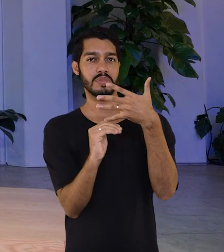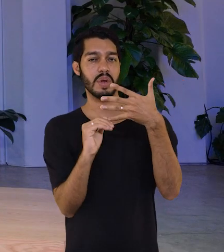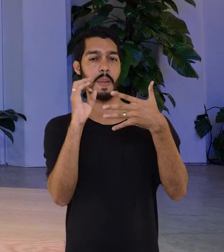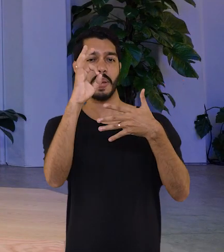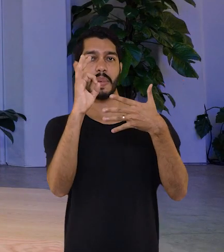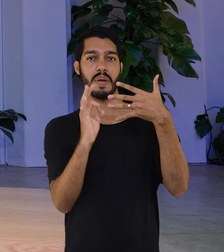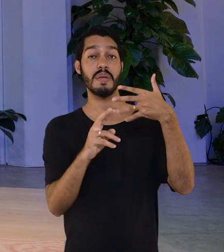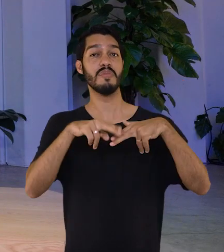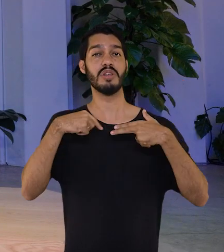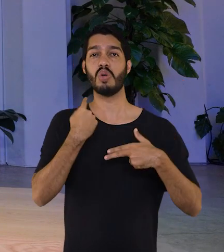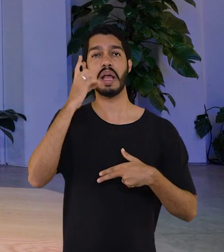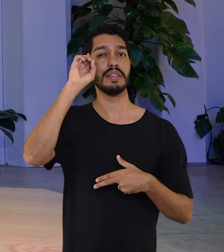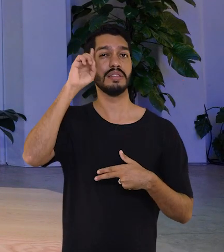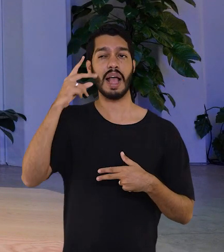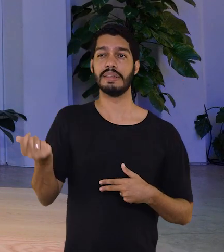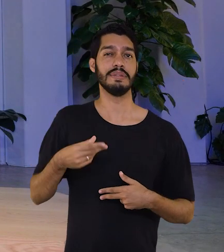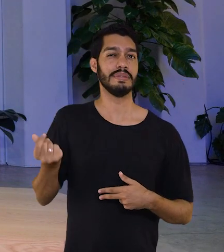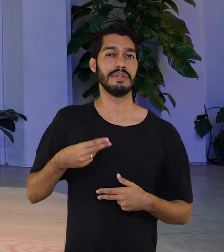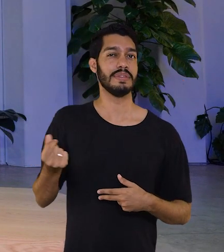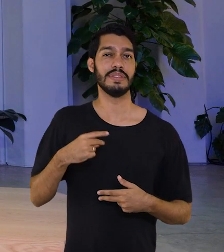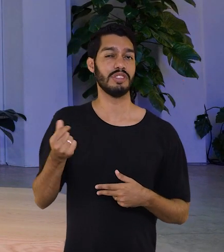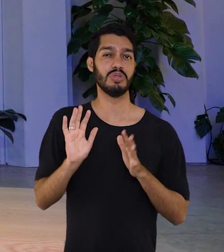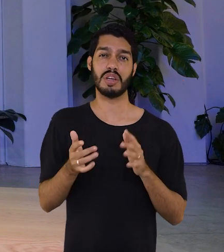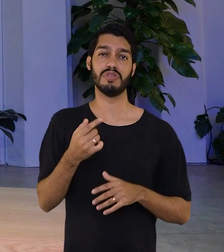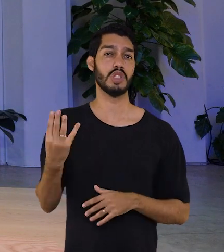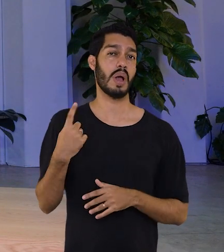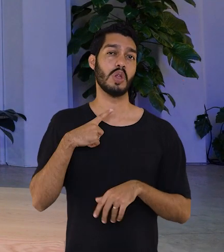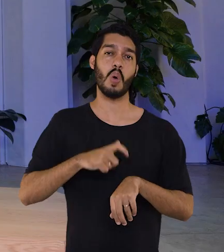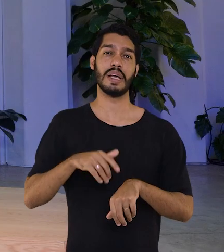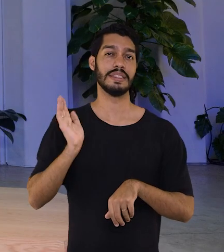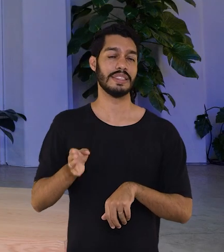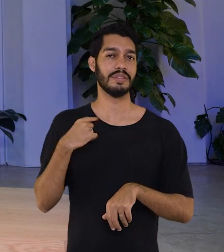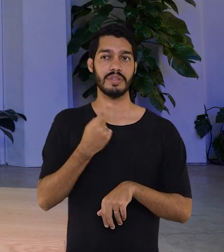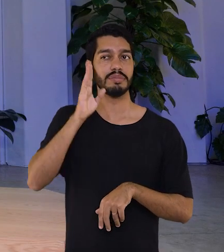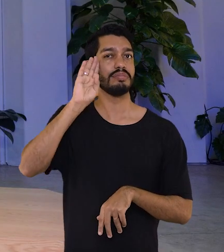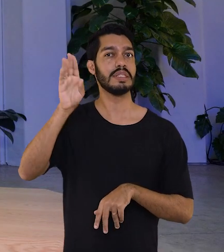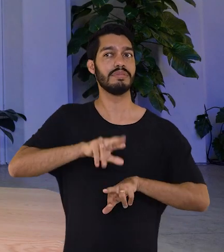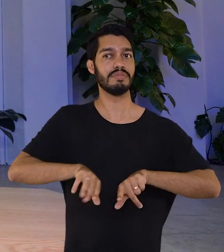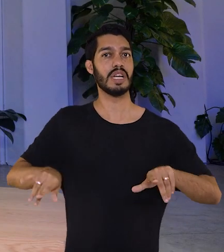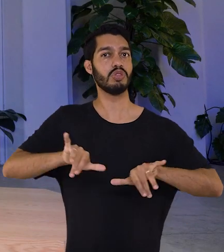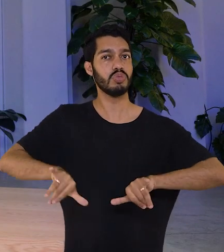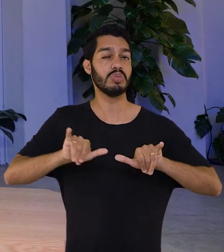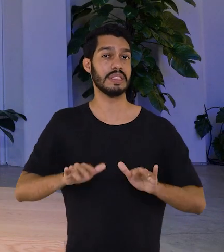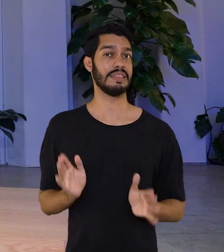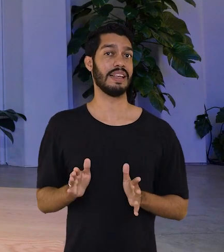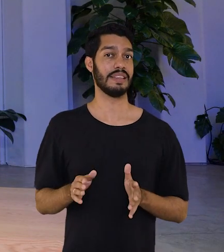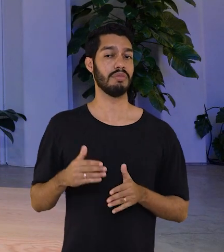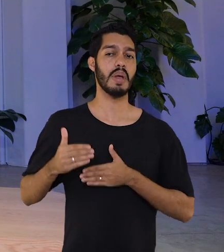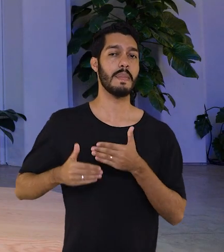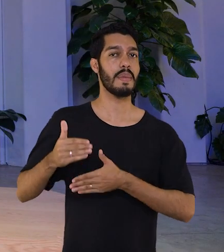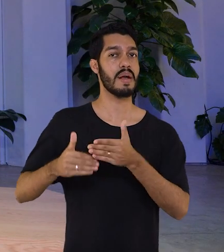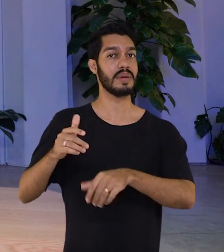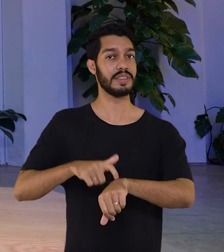resumido, em tópico list, em bullet points, porque o nosso dia é corrido, a gente só tem 24 horas, então já vai ter um resumo desses principais canais de notícia,